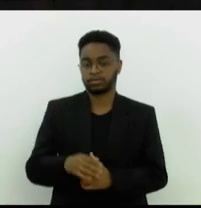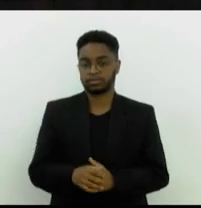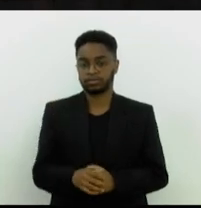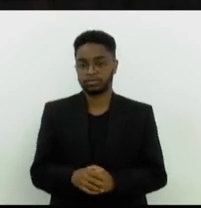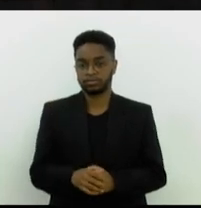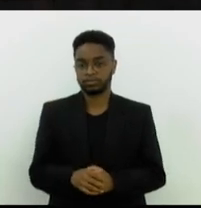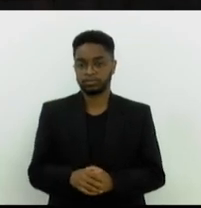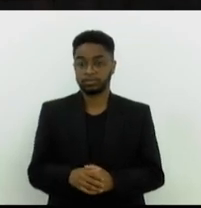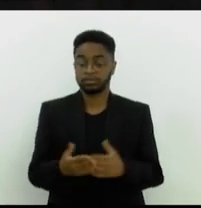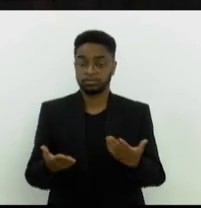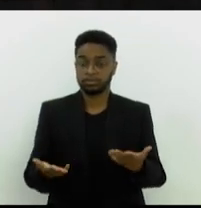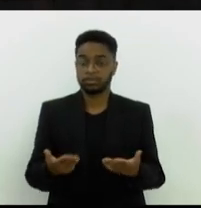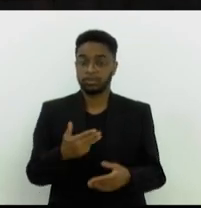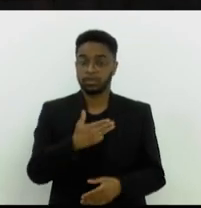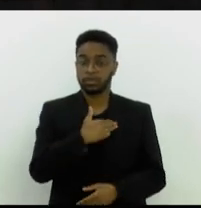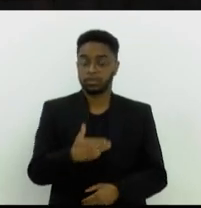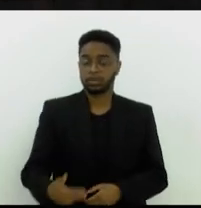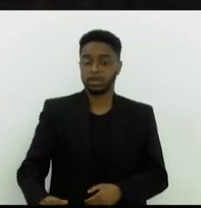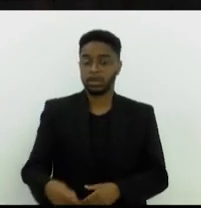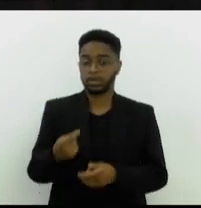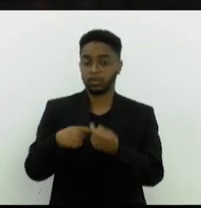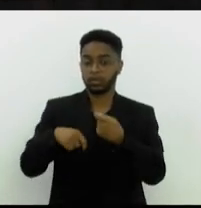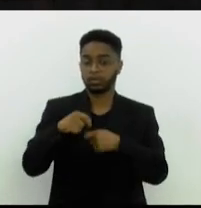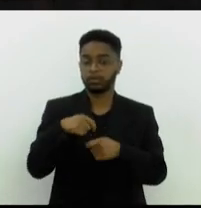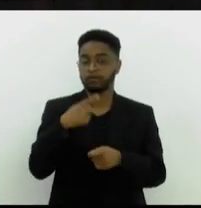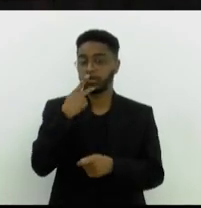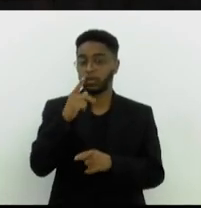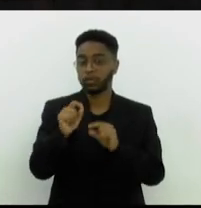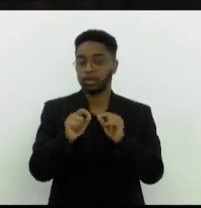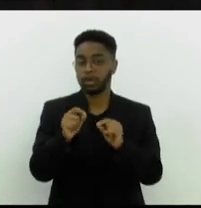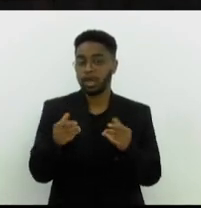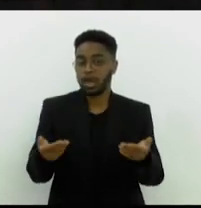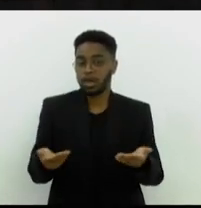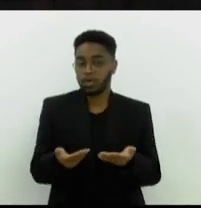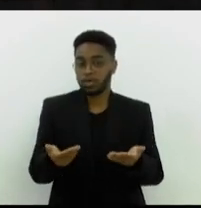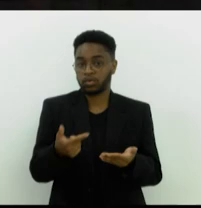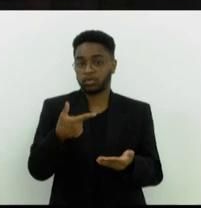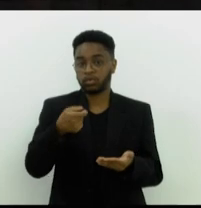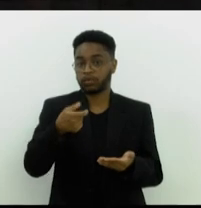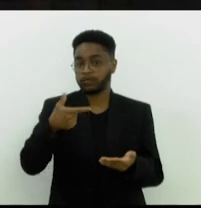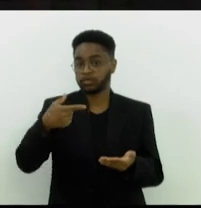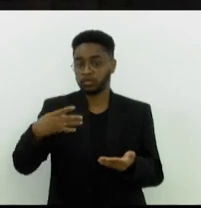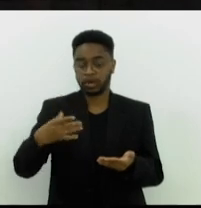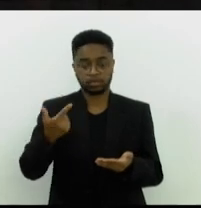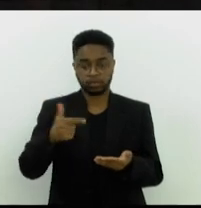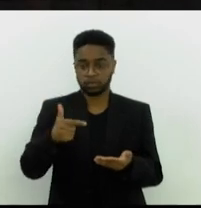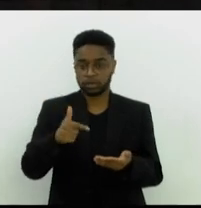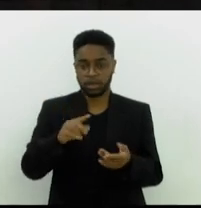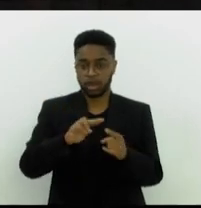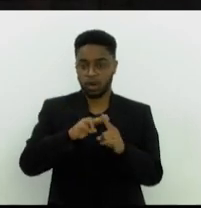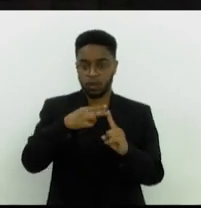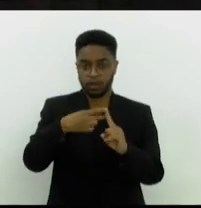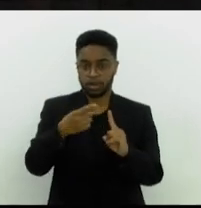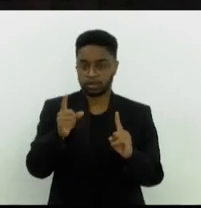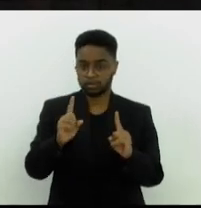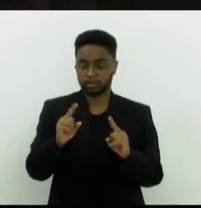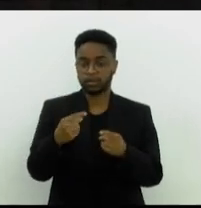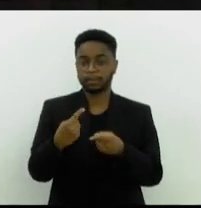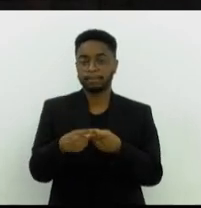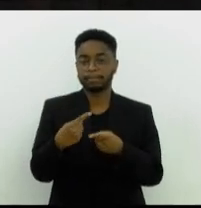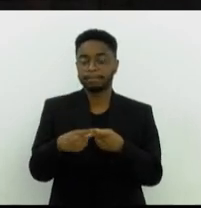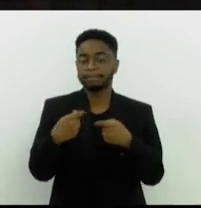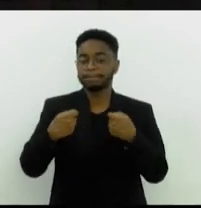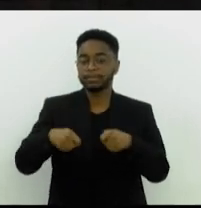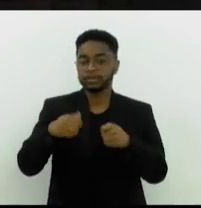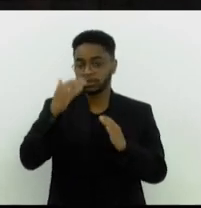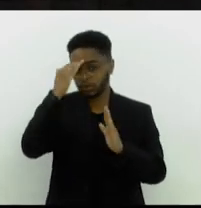E o ministro da Economia disse que este ano seria zero, porque a gente precisava